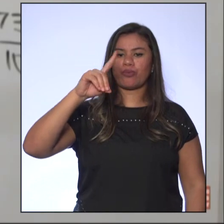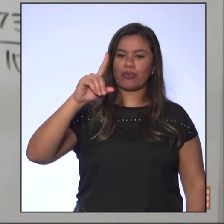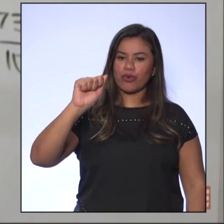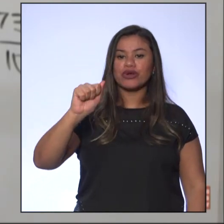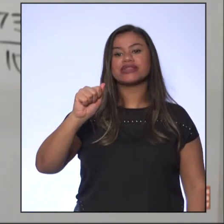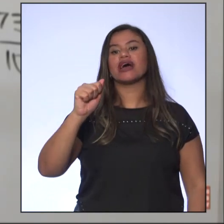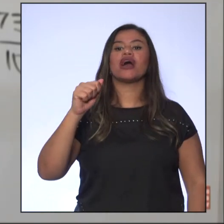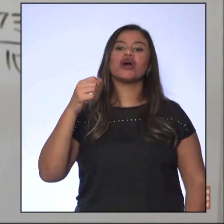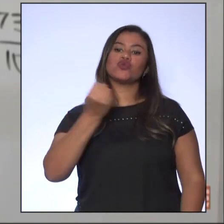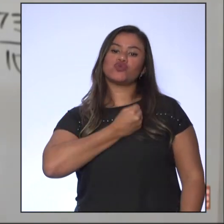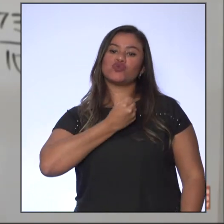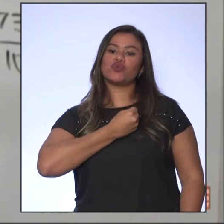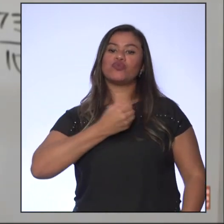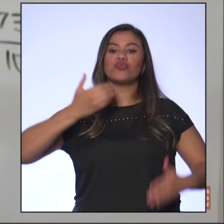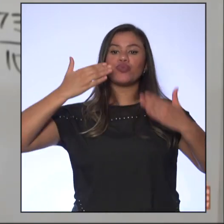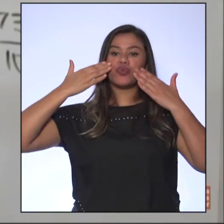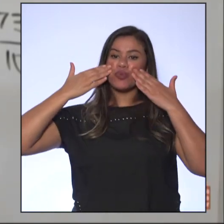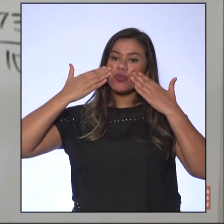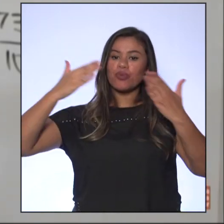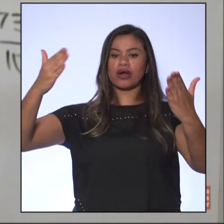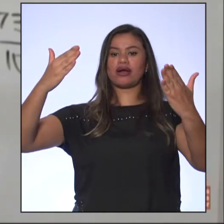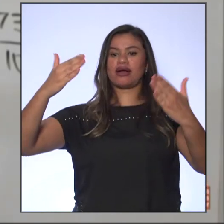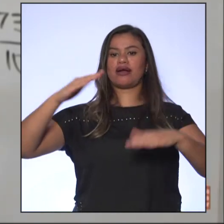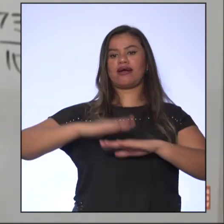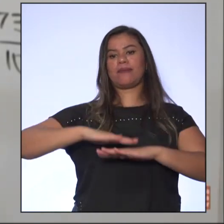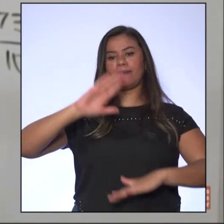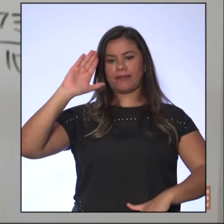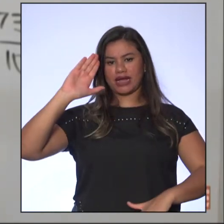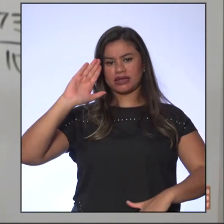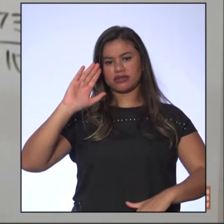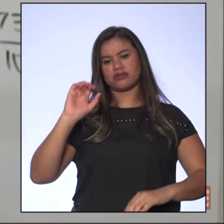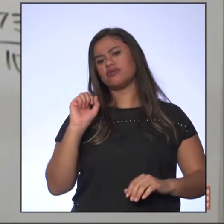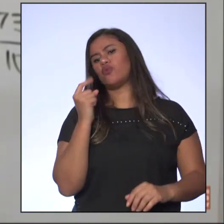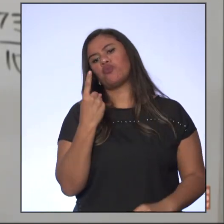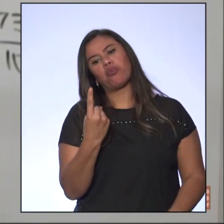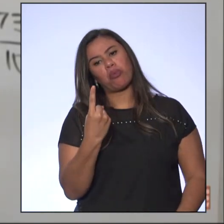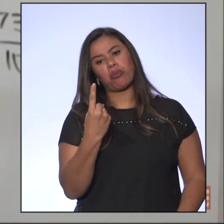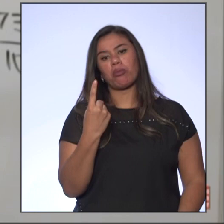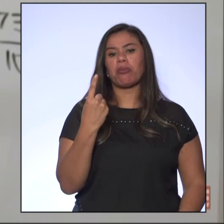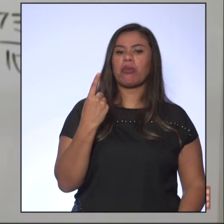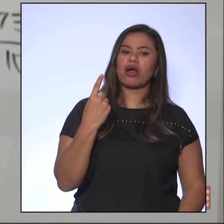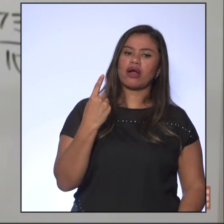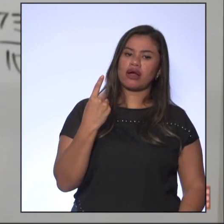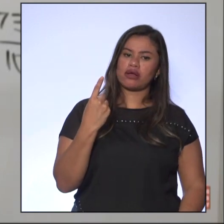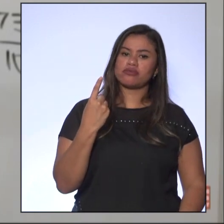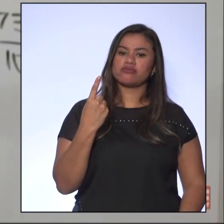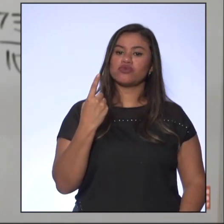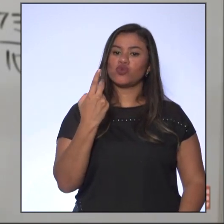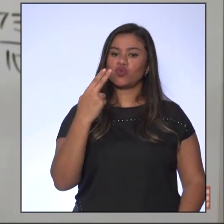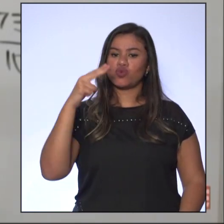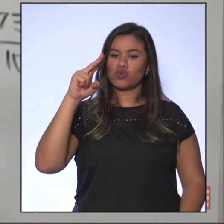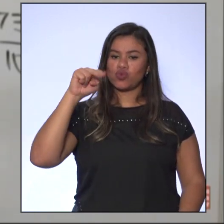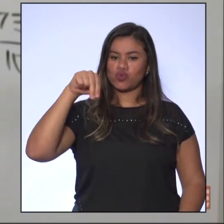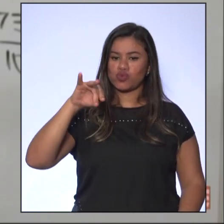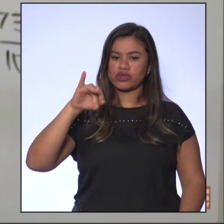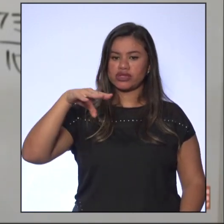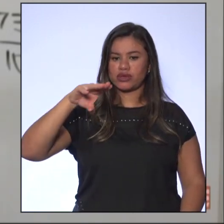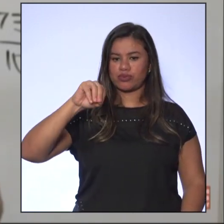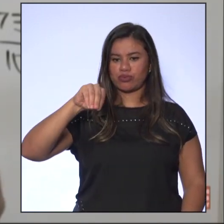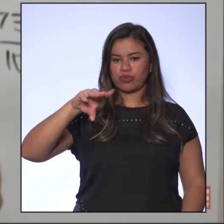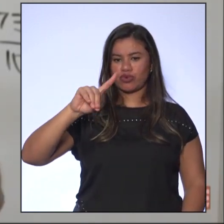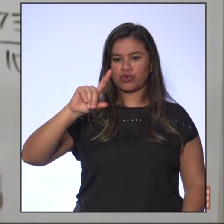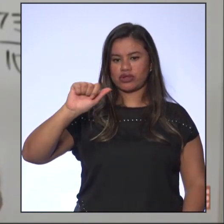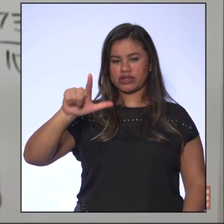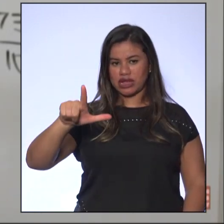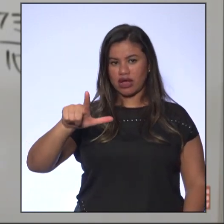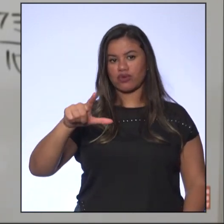aparece. Quem mais aparece é a minha moda. Posso ter uma moda? Posso. Chamado de unimodal. Duas modas?